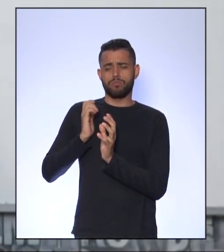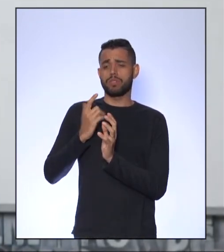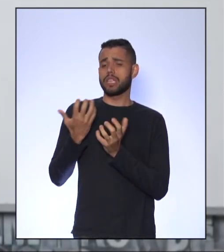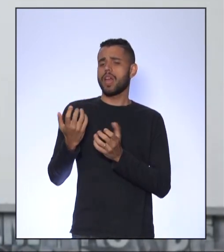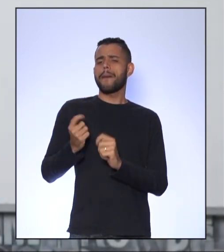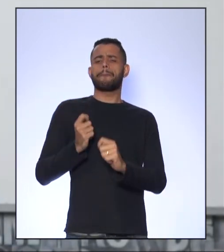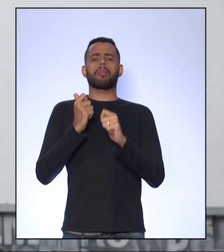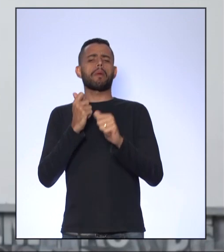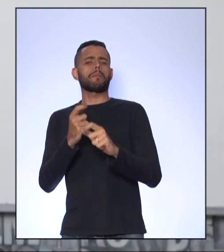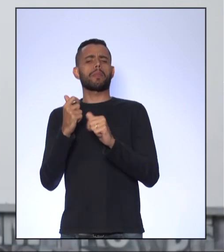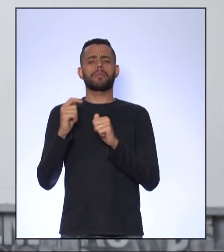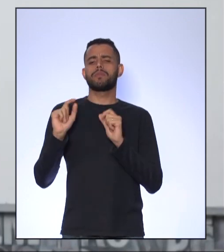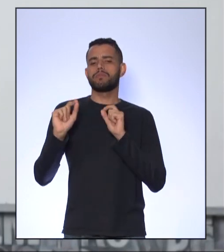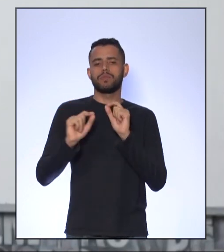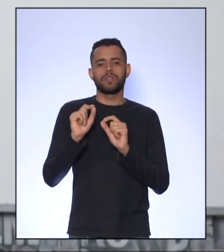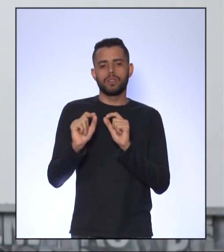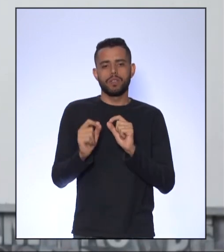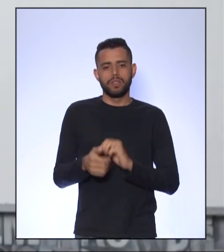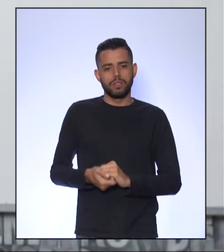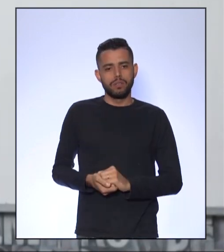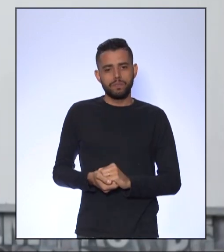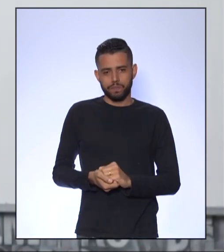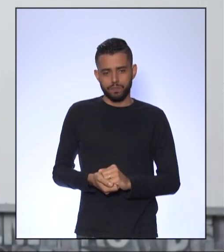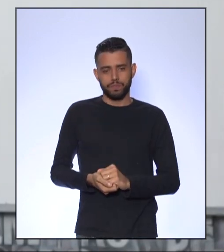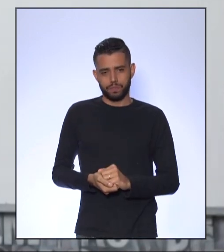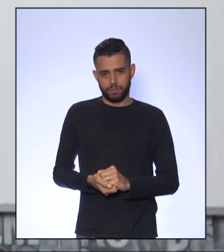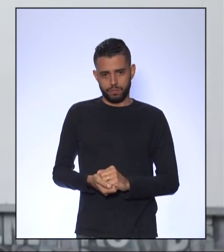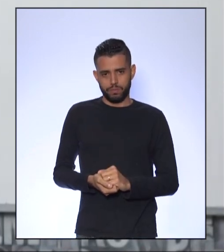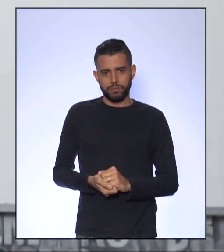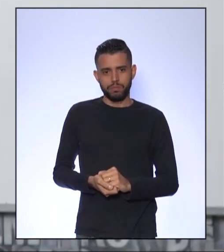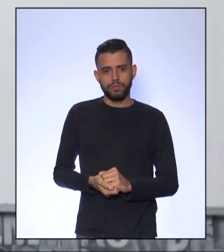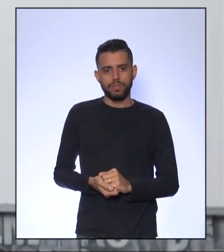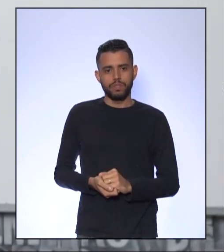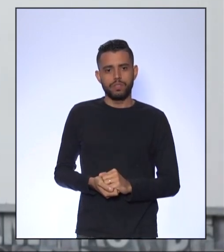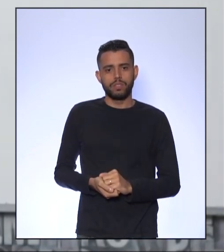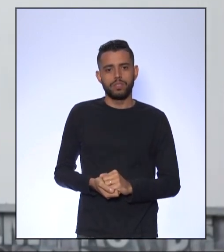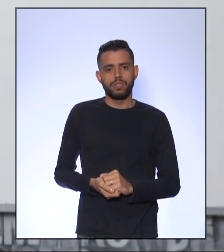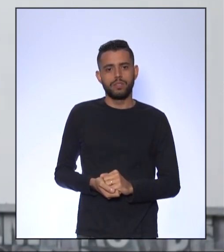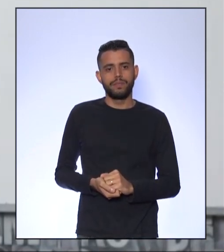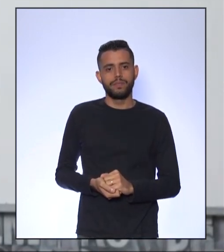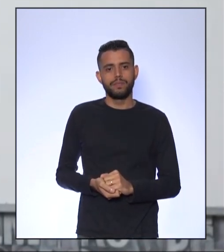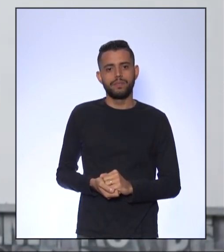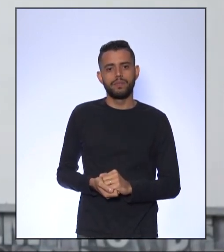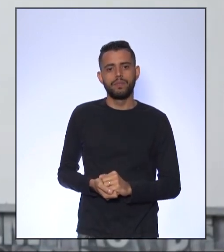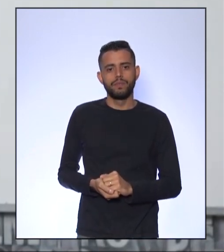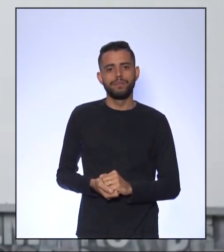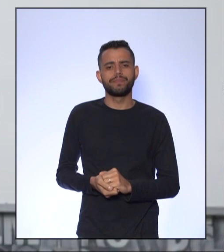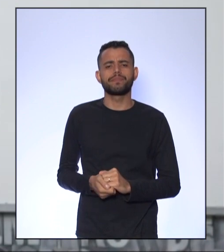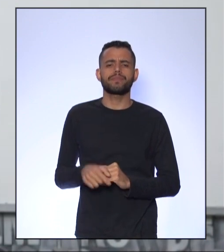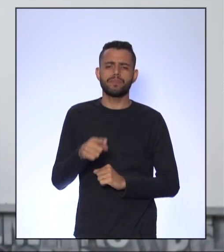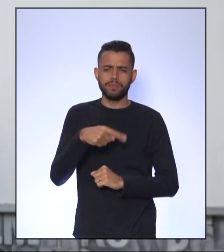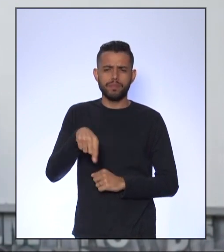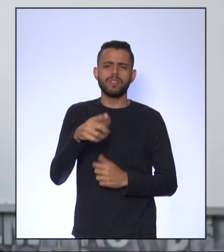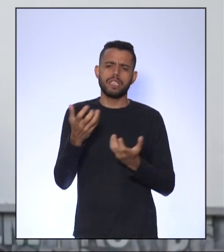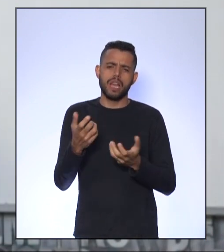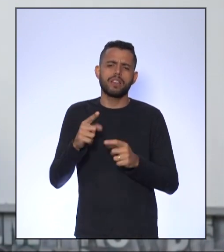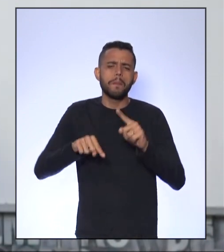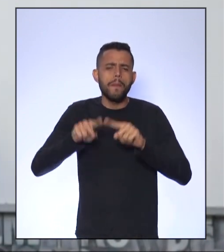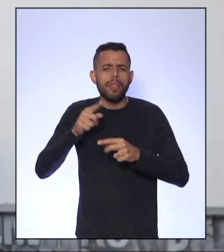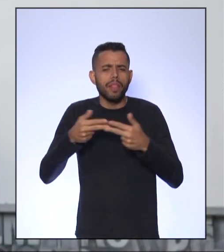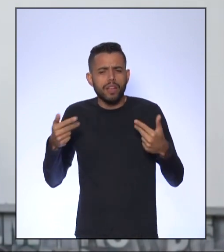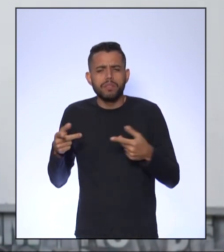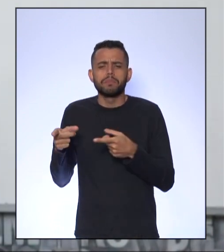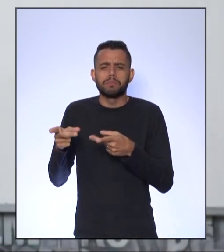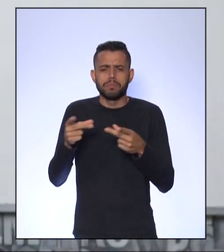em especial? O que nós chamamos de privilégios, em especial, comerciais.